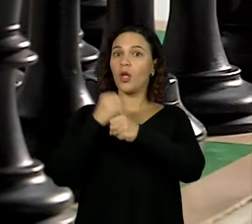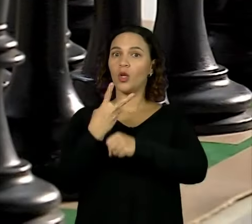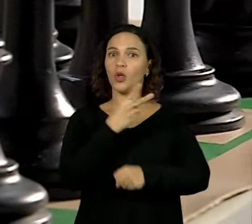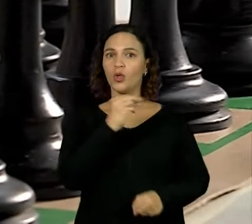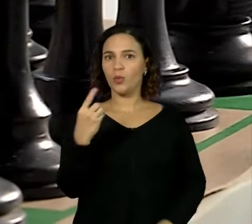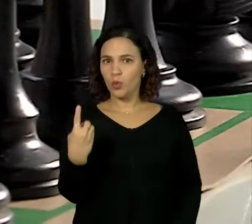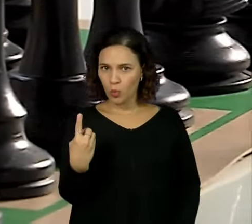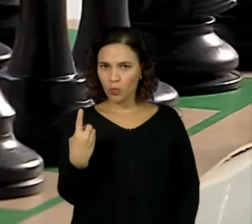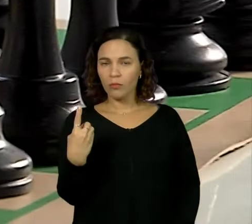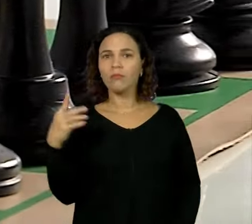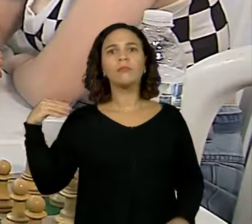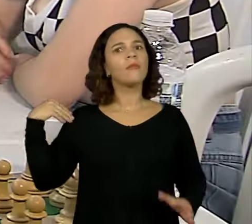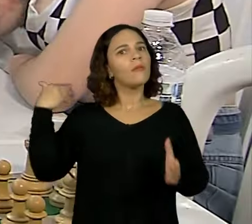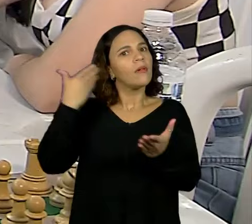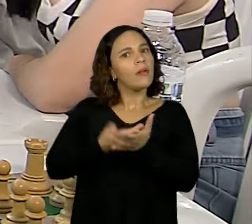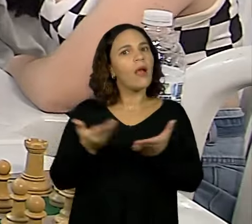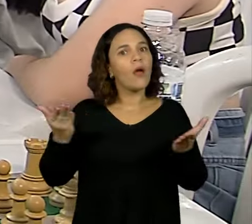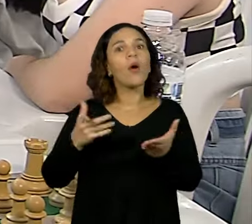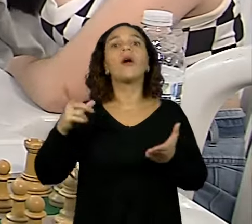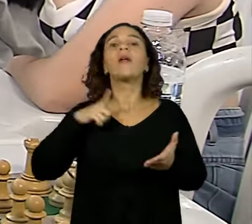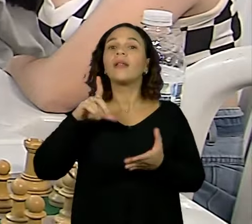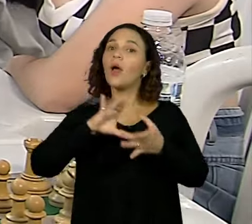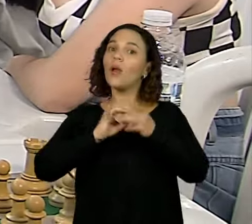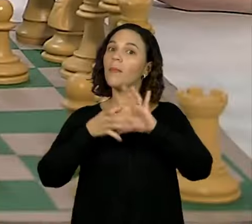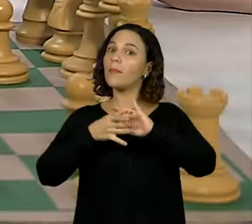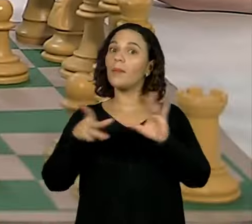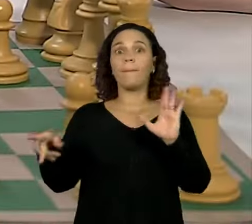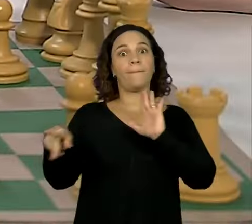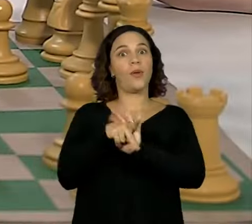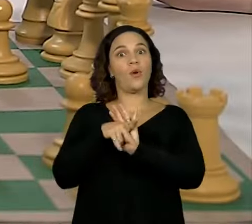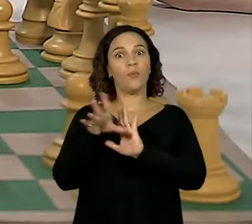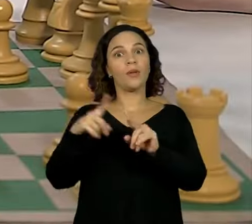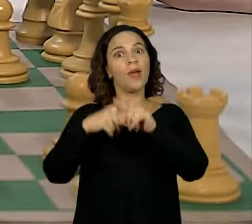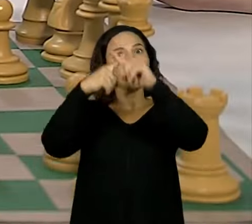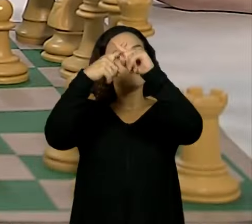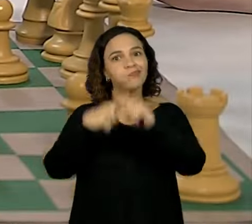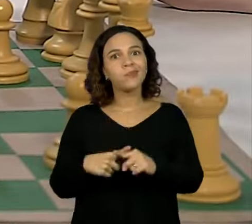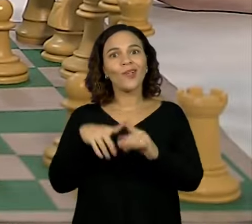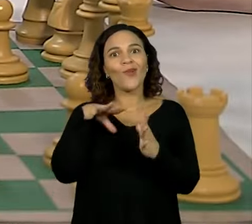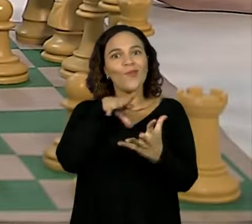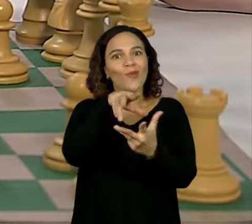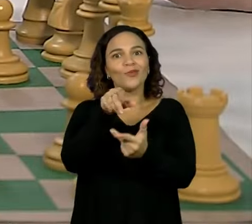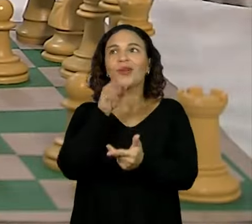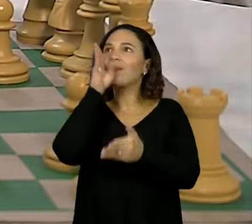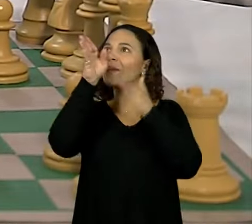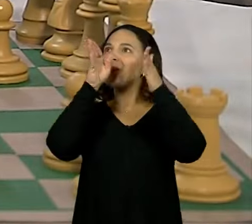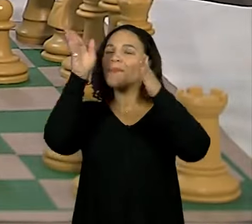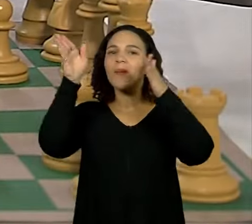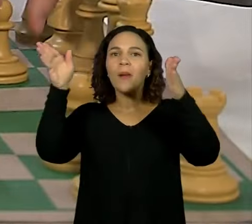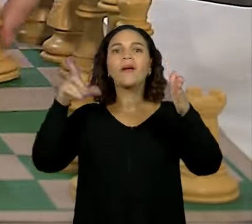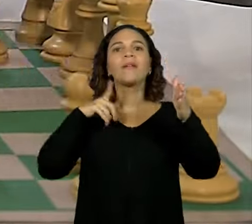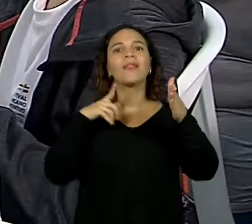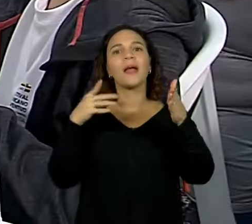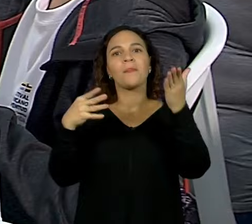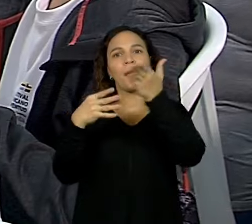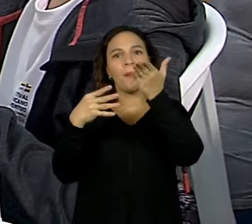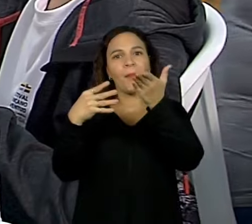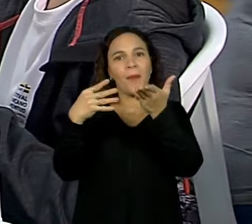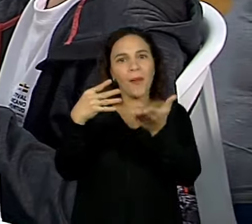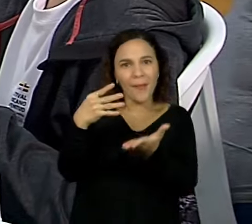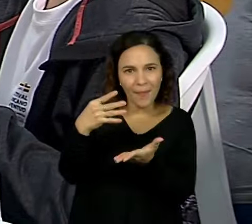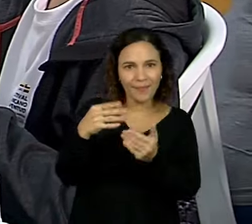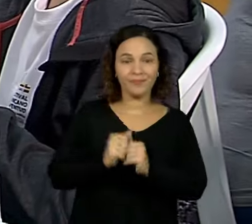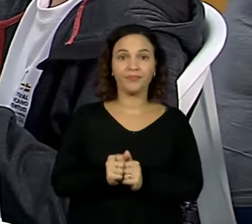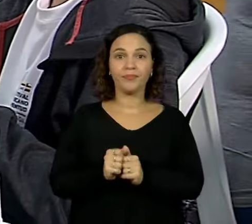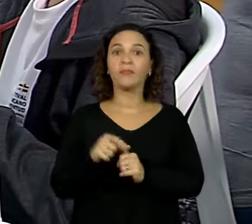desde então, possui sua própria Olimpíada e campeonatos mundiais em todas as categorias. O